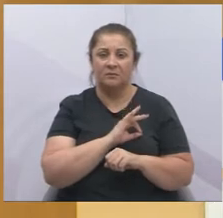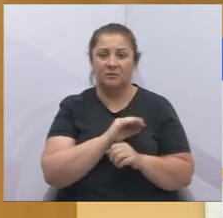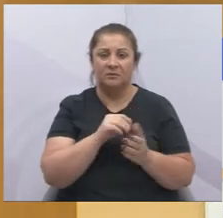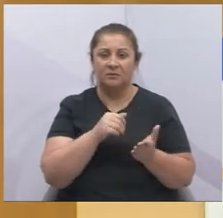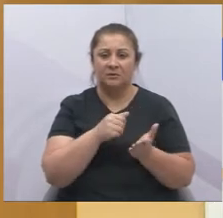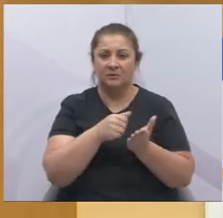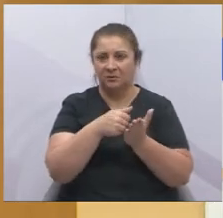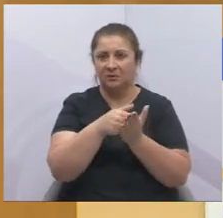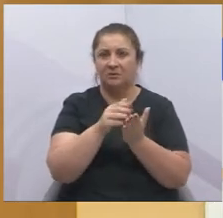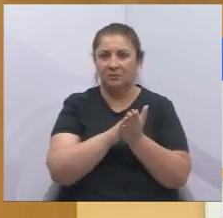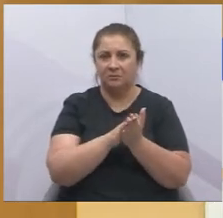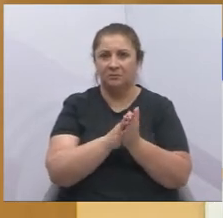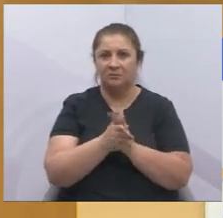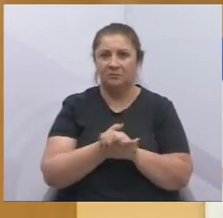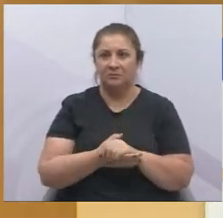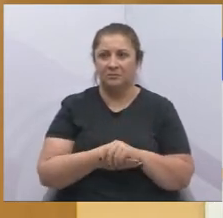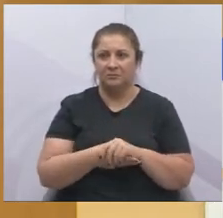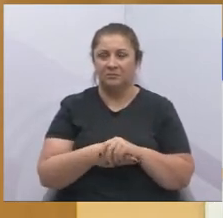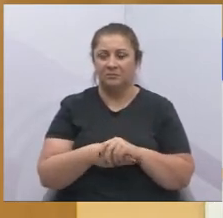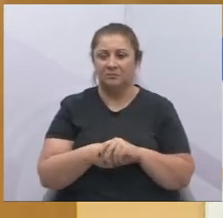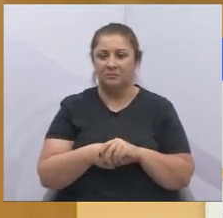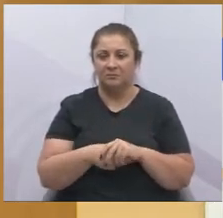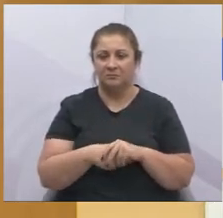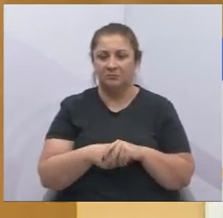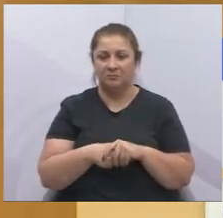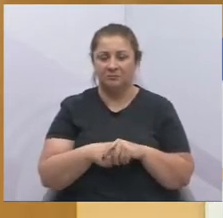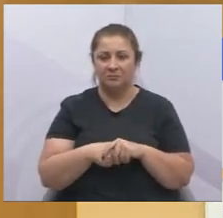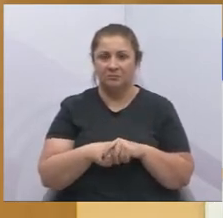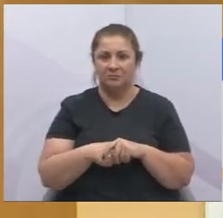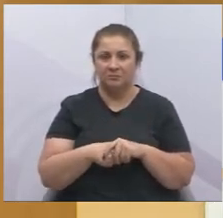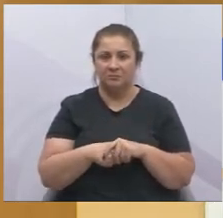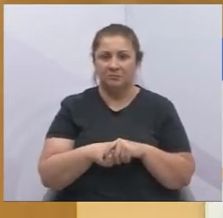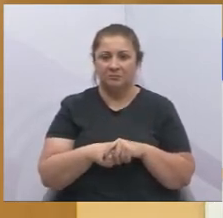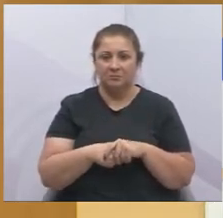ser comprovada através de protocolo.